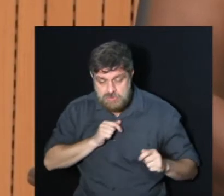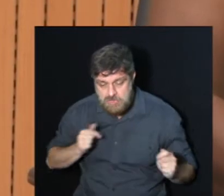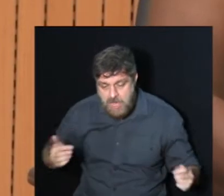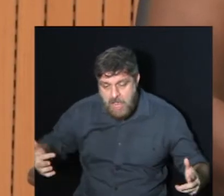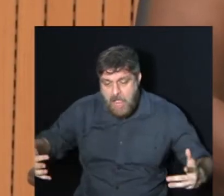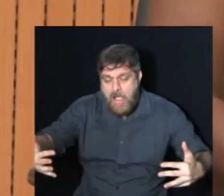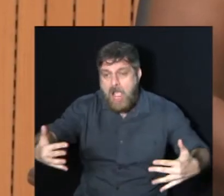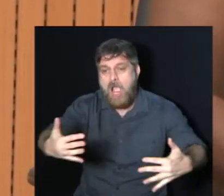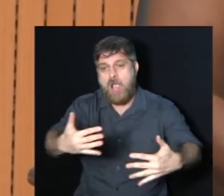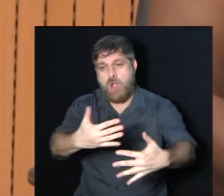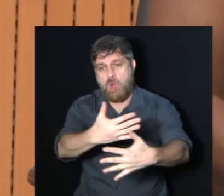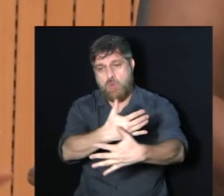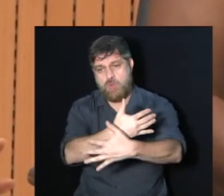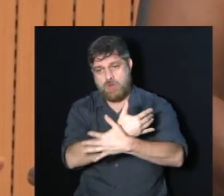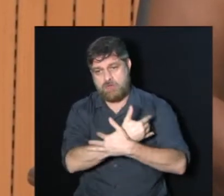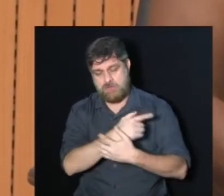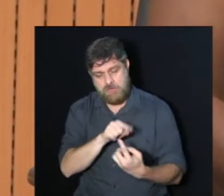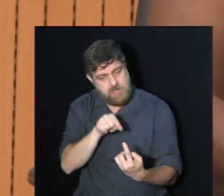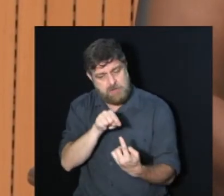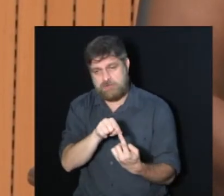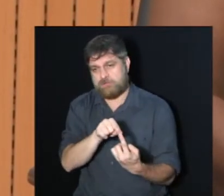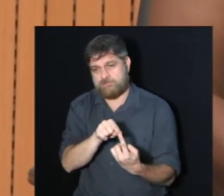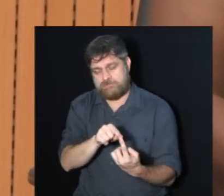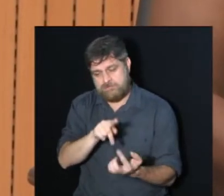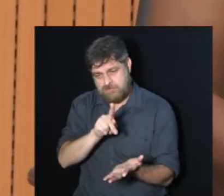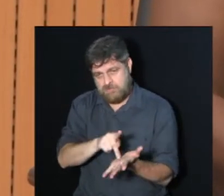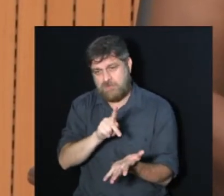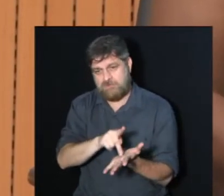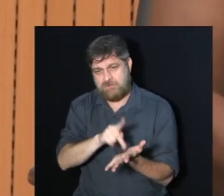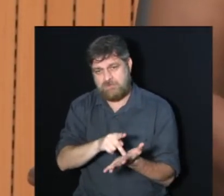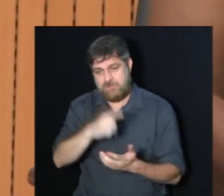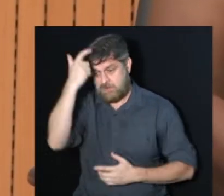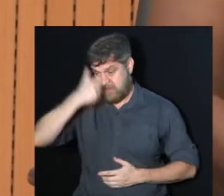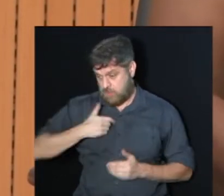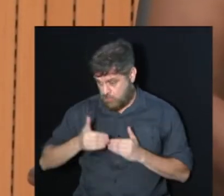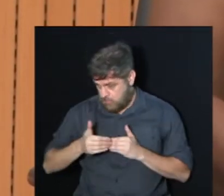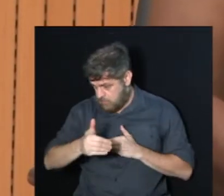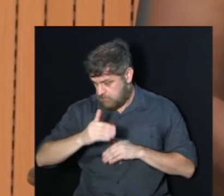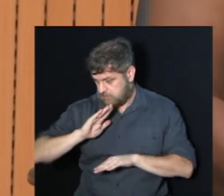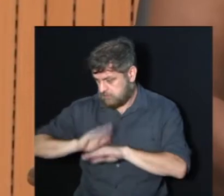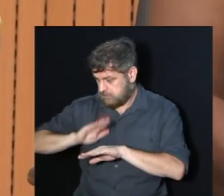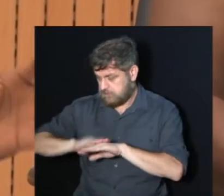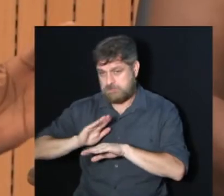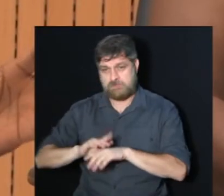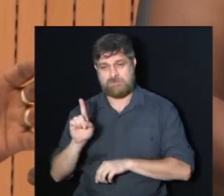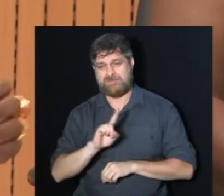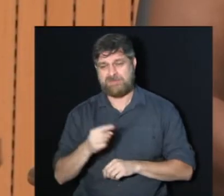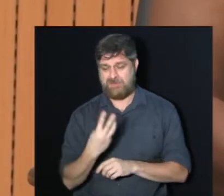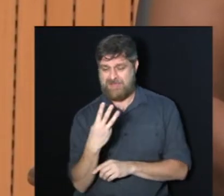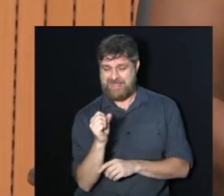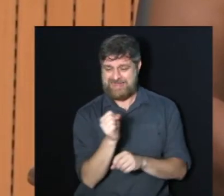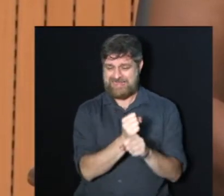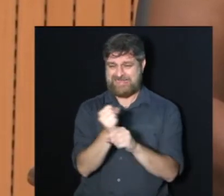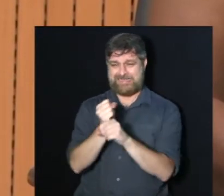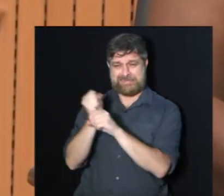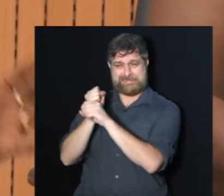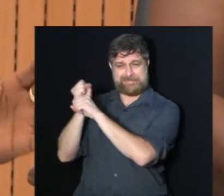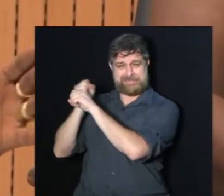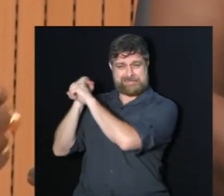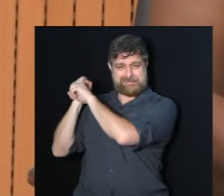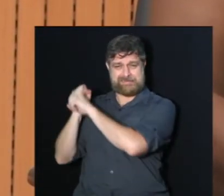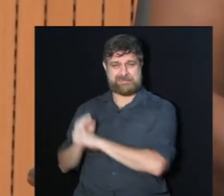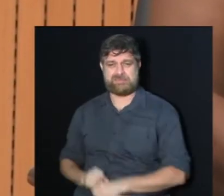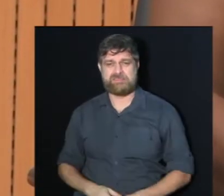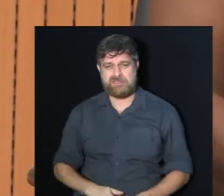acolhimento. Isso é fato. E não começou comigo. Começou há 300 anos atrás, ou há